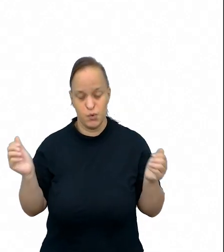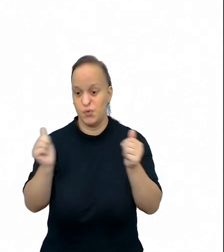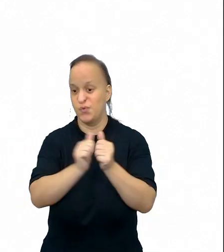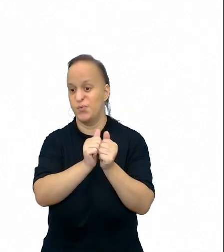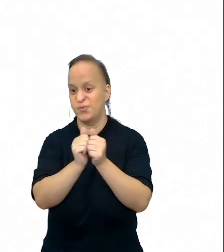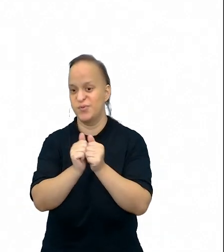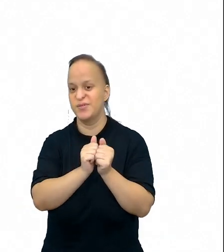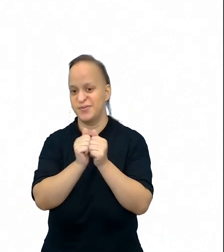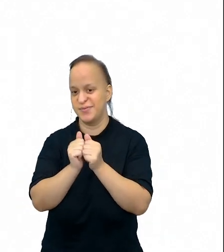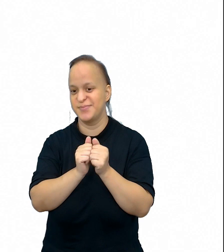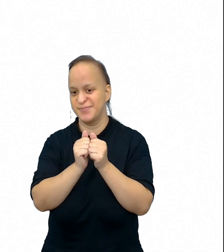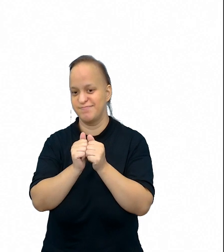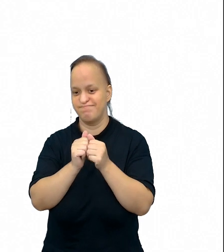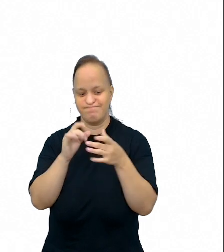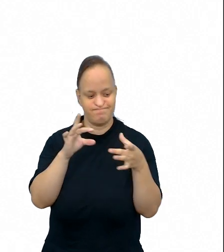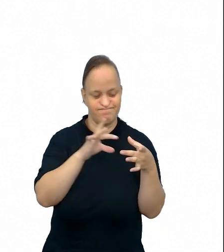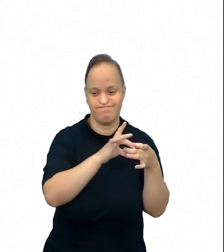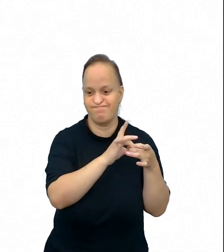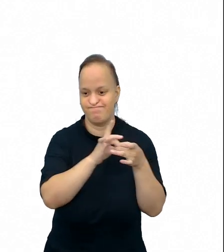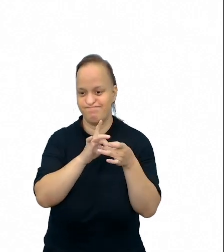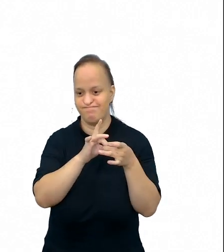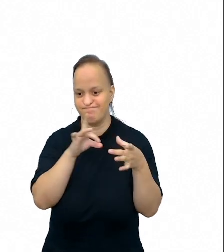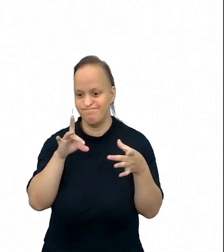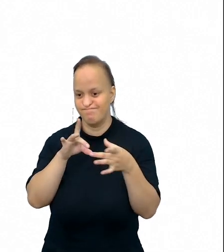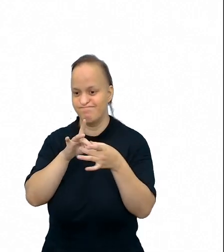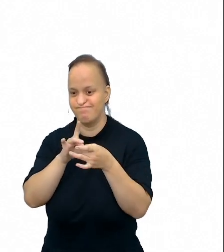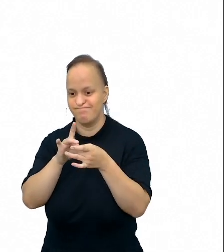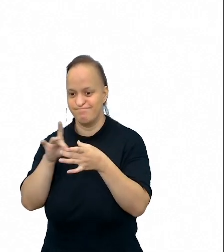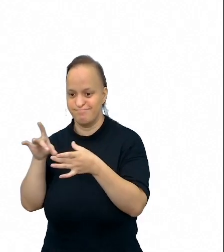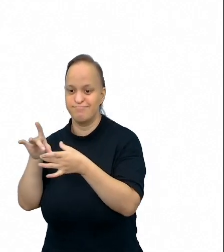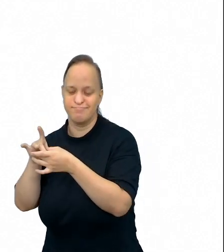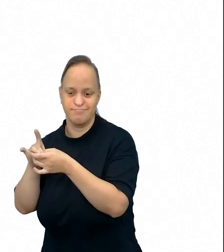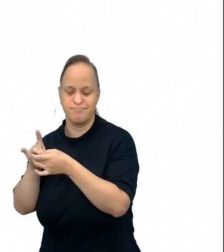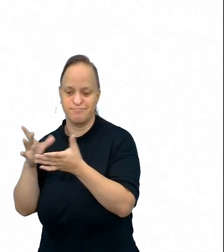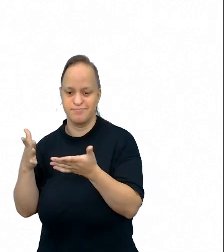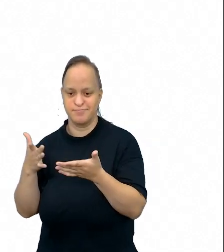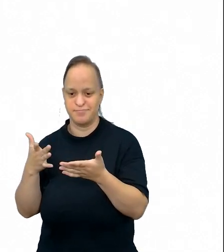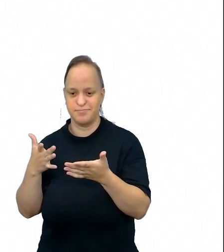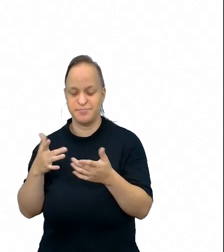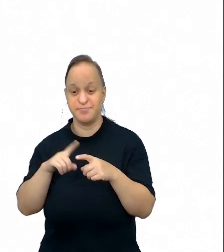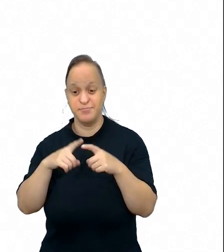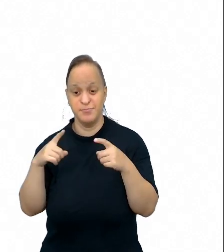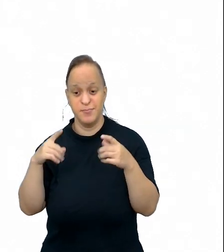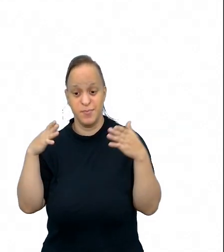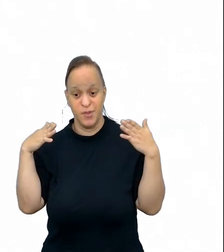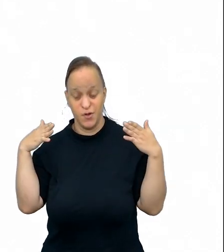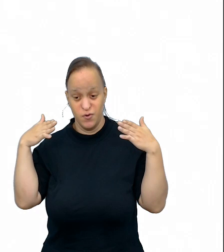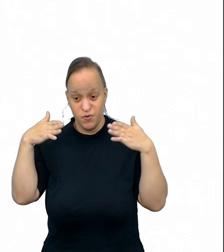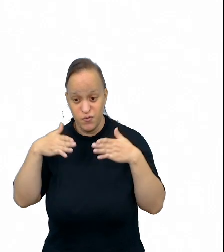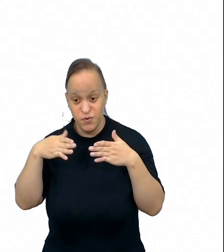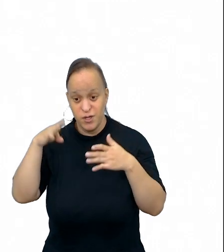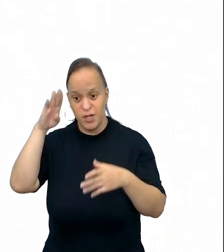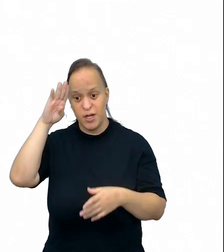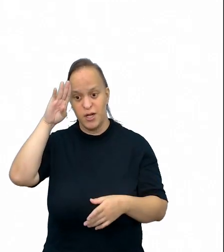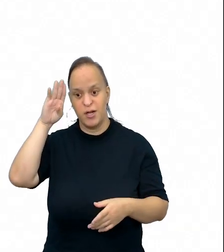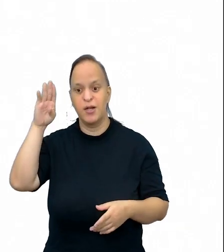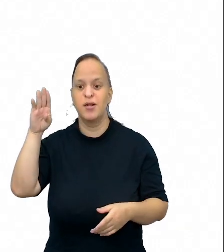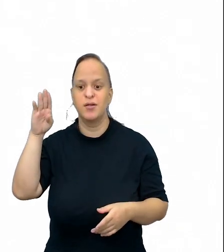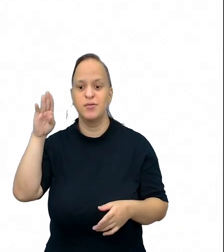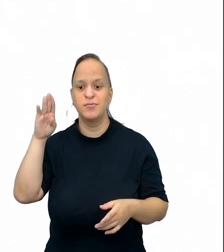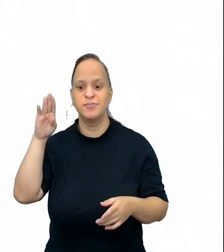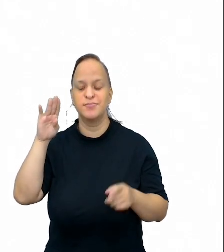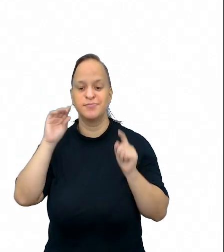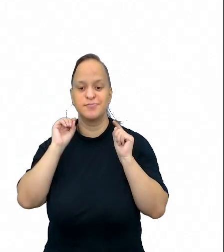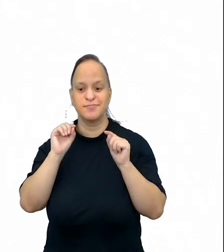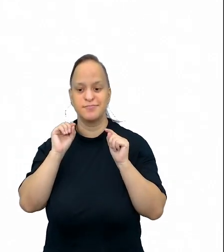Então, veja, são todas embrincadas na mesma sequência de atividades. Só que o nosso olhar hoje, né, está encerrando, né,